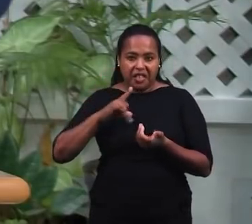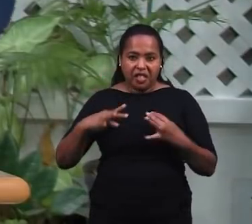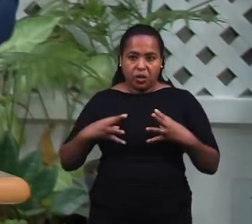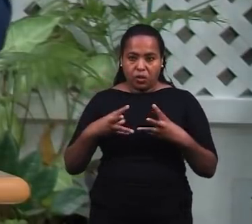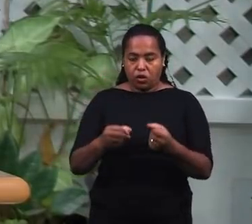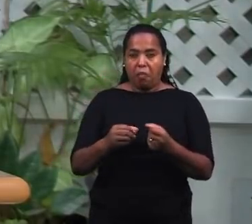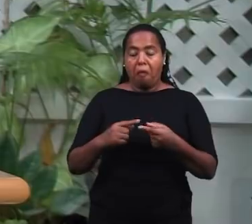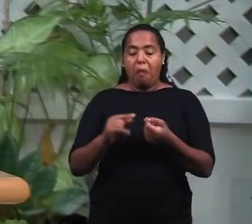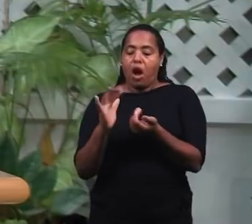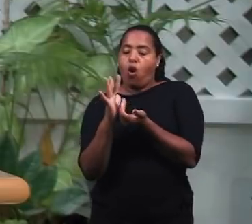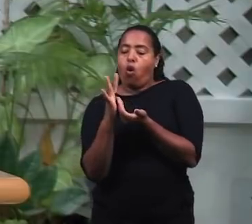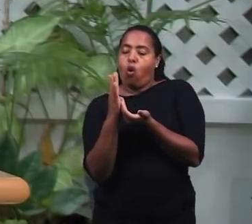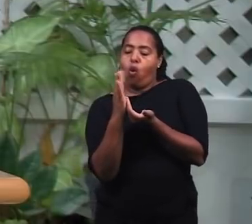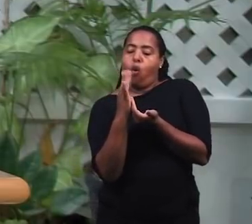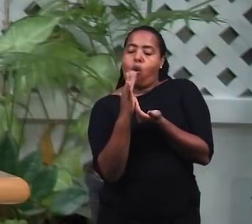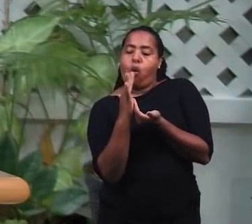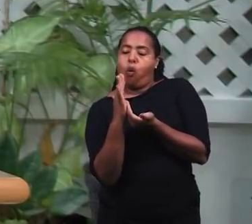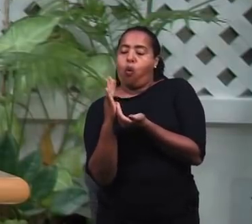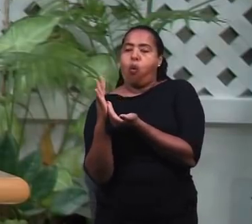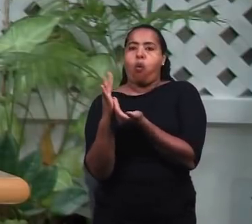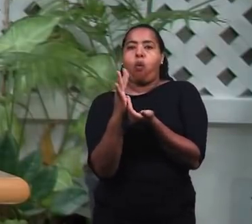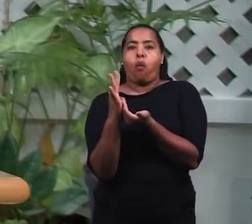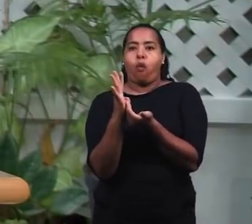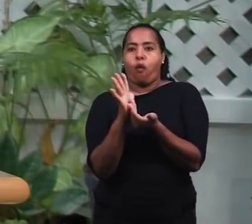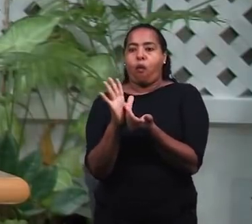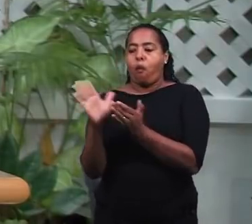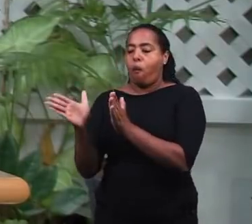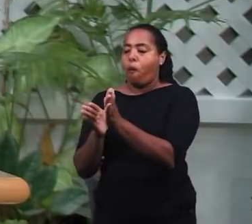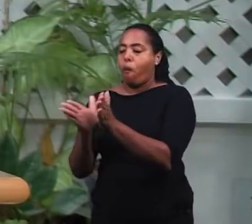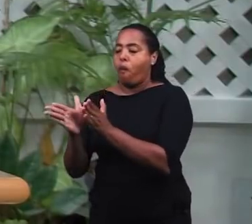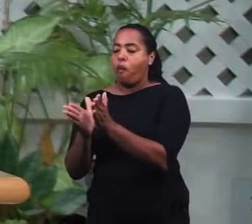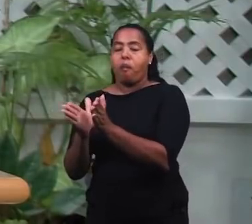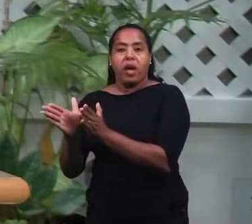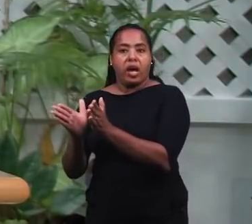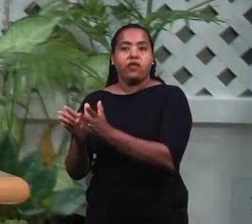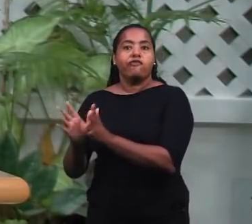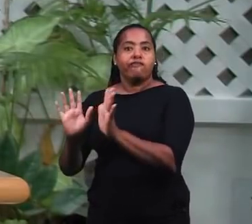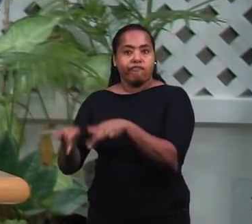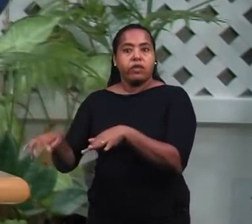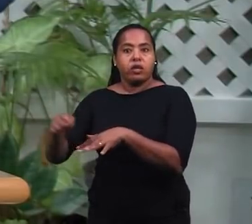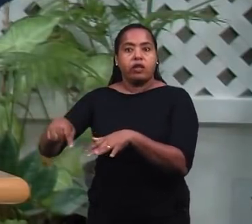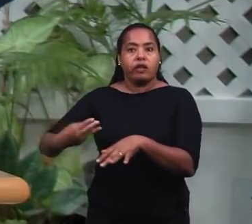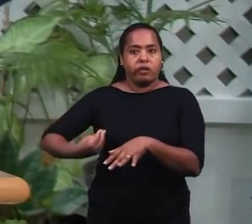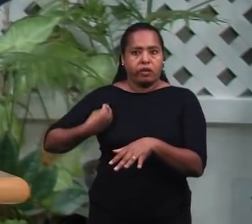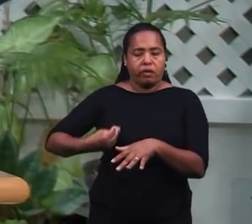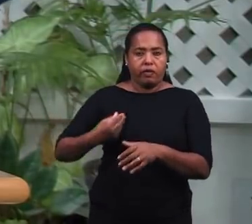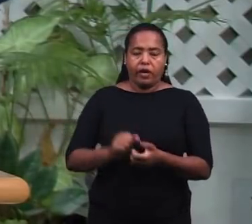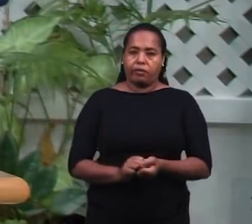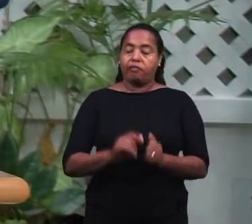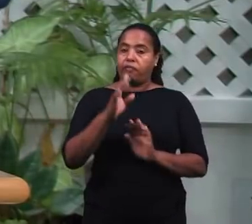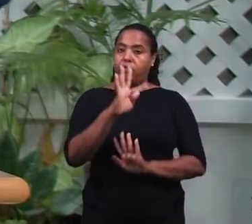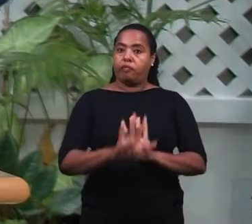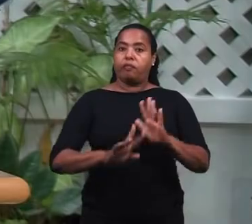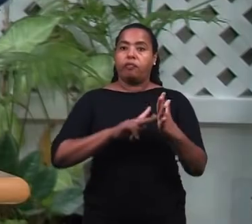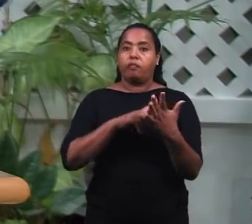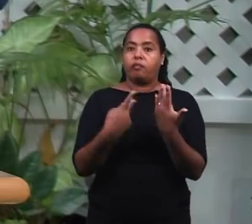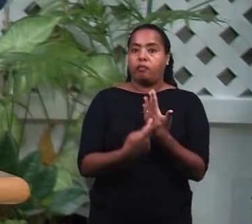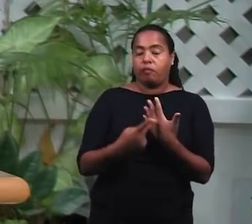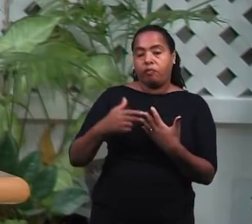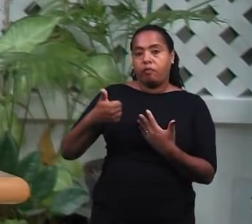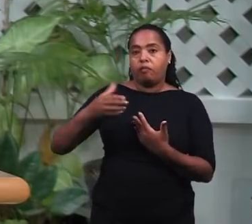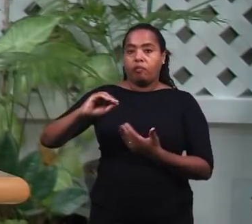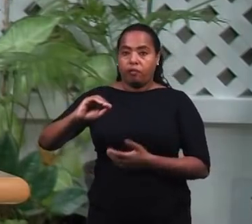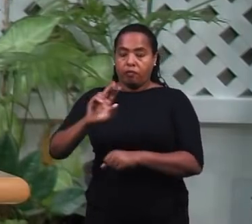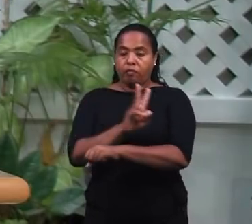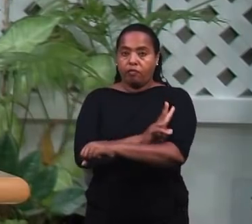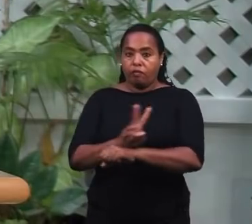fogo é para a última hora. É o momento que estamos vivendo, é para as trevas. Tanto que o texto da parábola das virgens diz